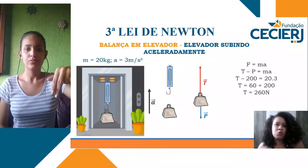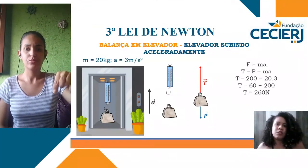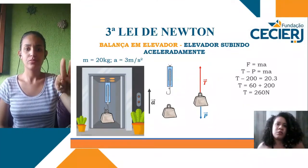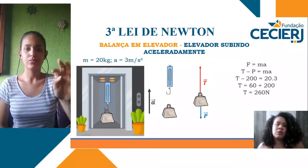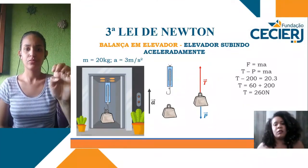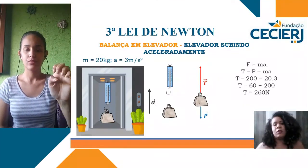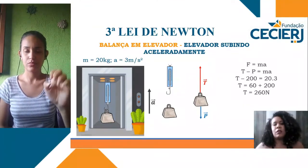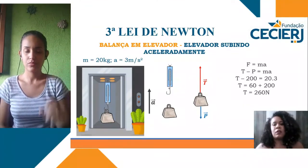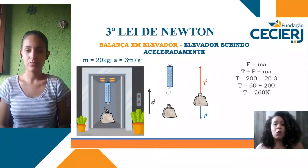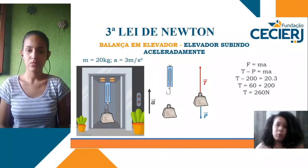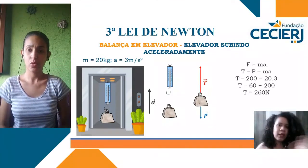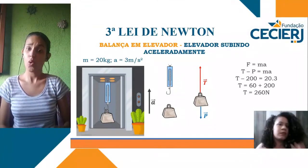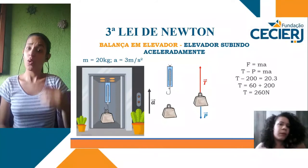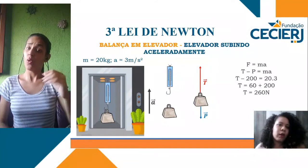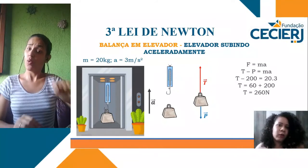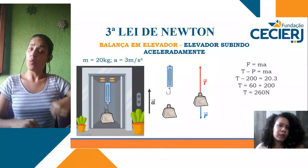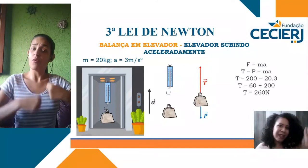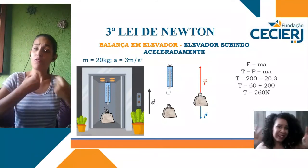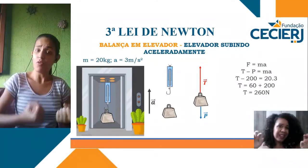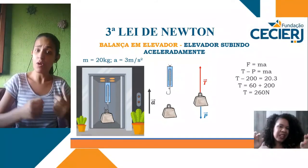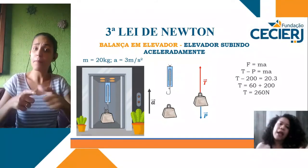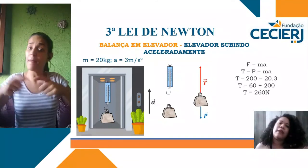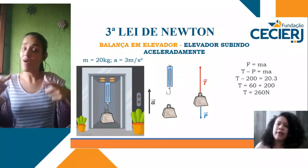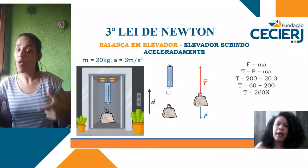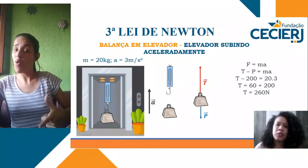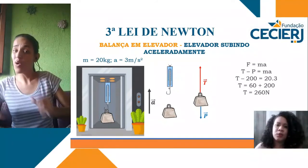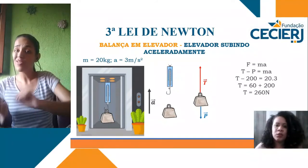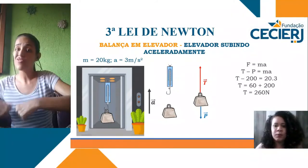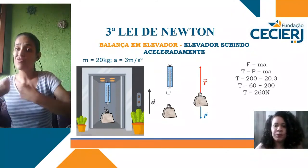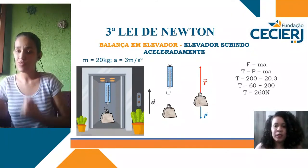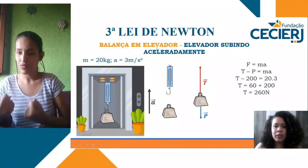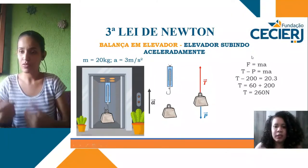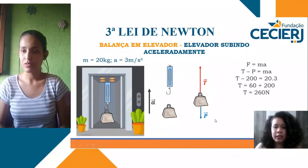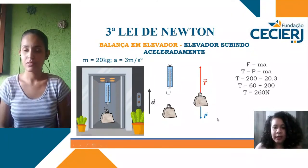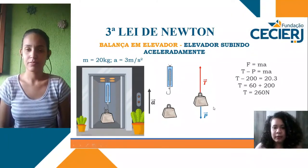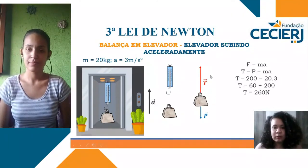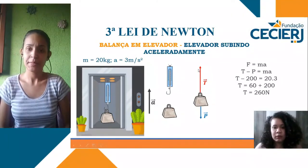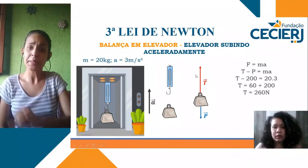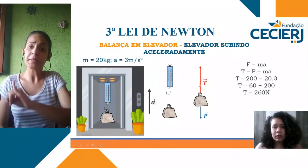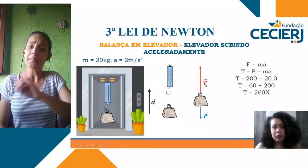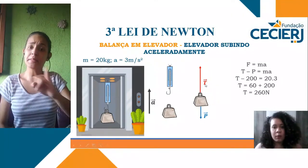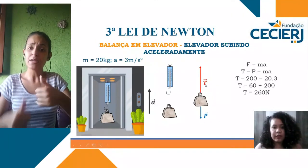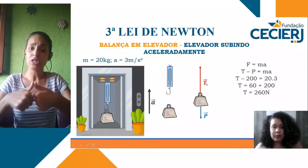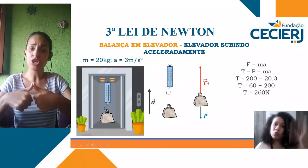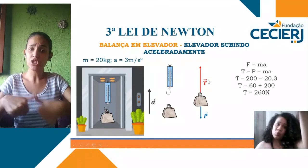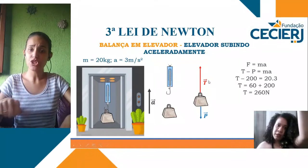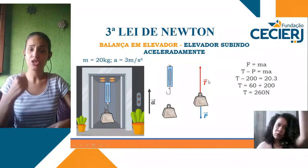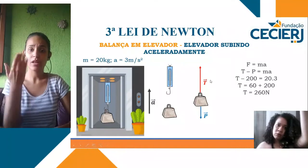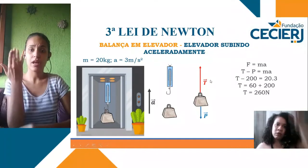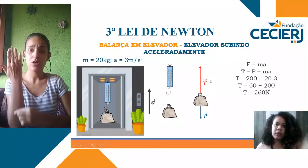temos duas. Então, uma tem que ser maior que a outra para ela ganhar, entre aspas. E aí, como ele